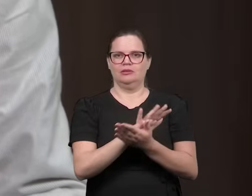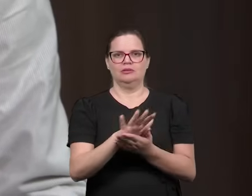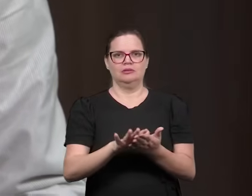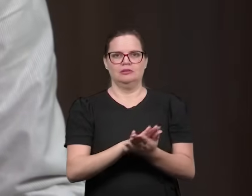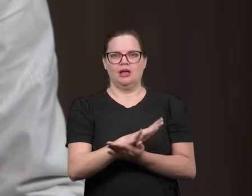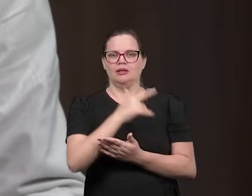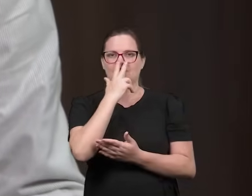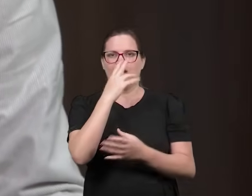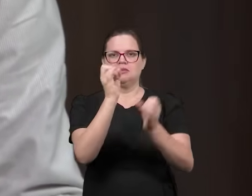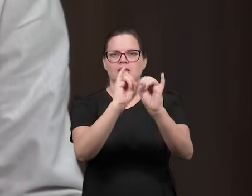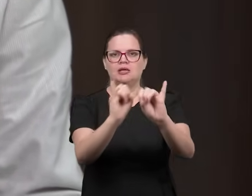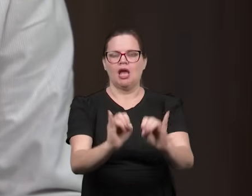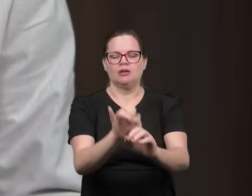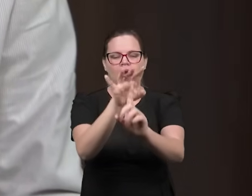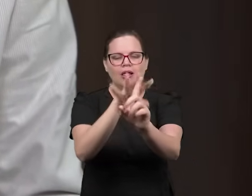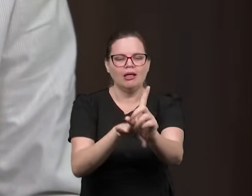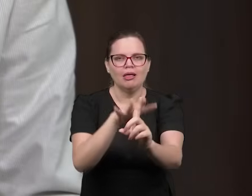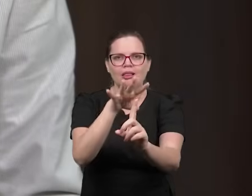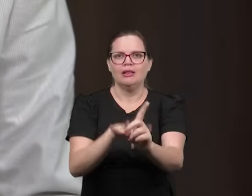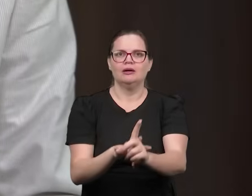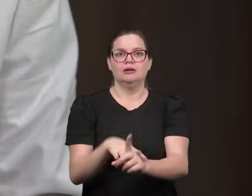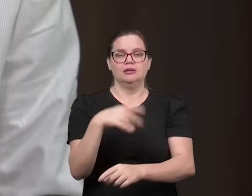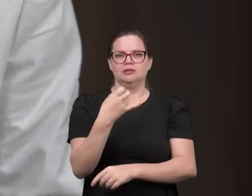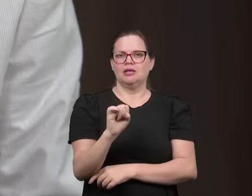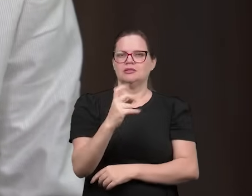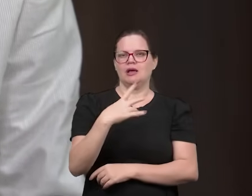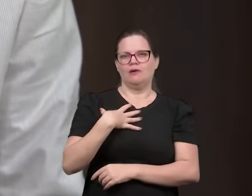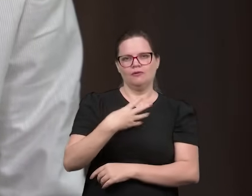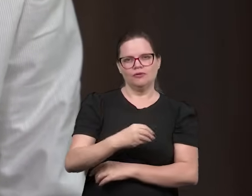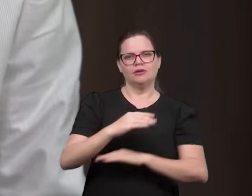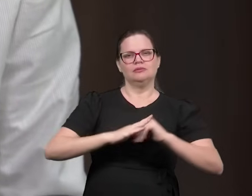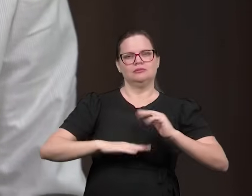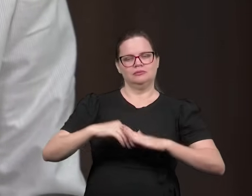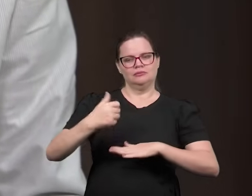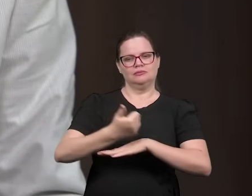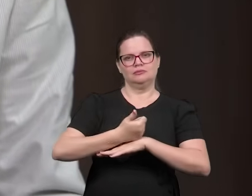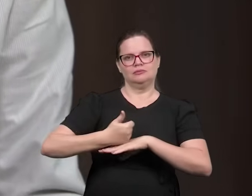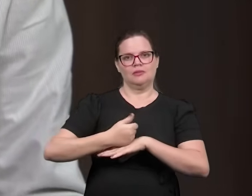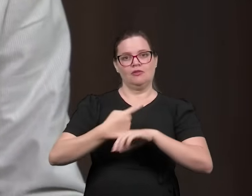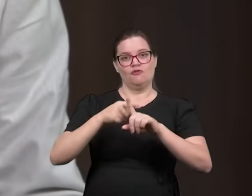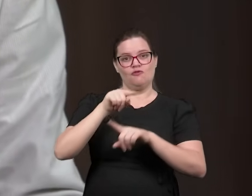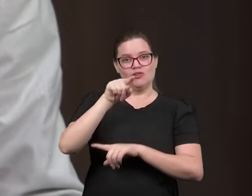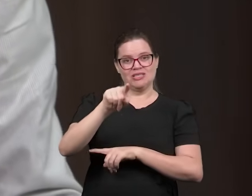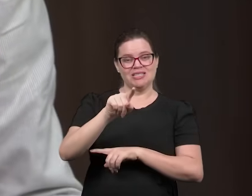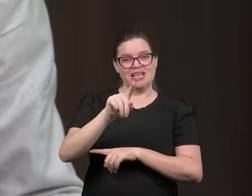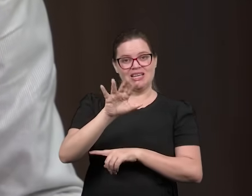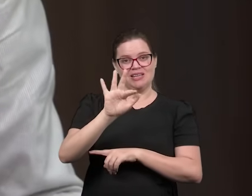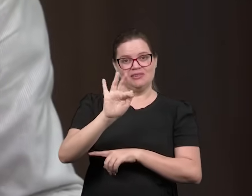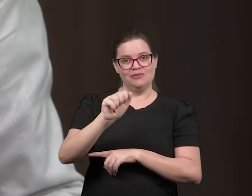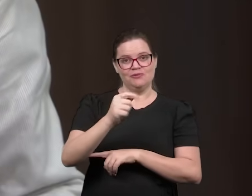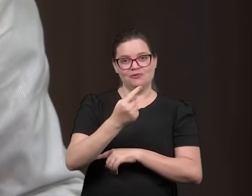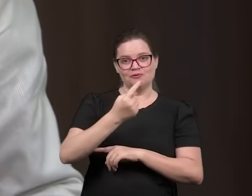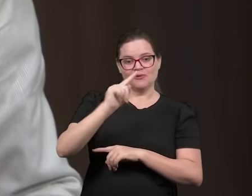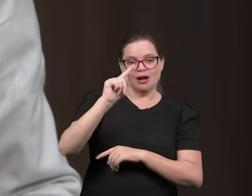ídolo. Então, se seu filho é muito talentoso em alguma área, você virar fã dele,